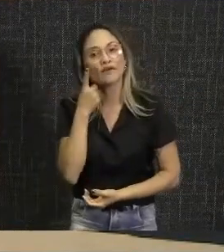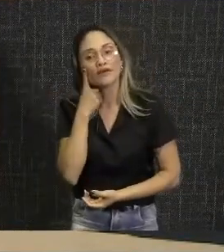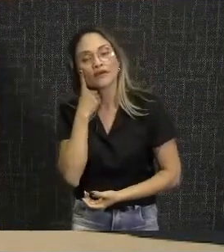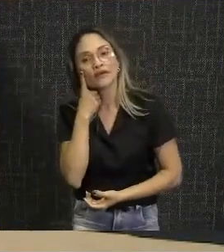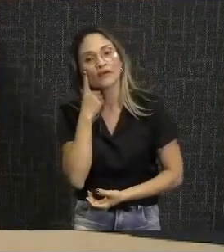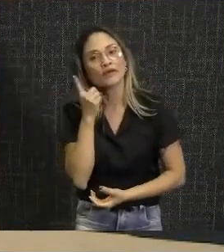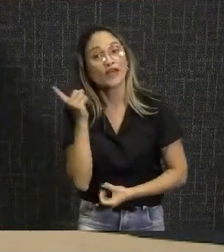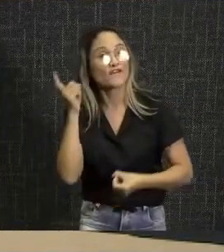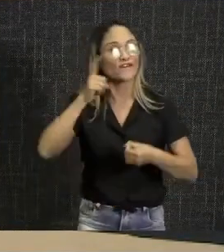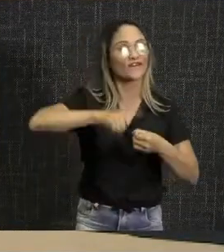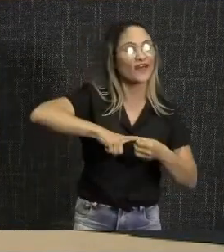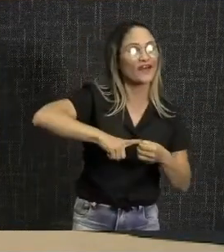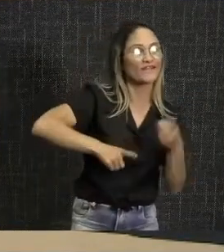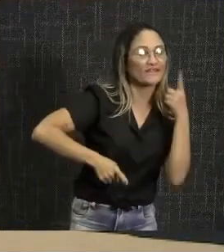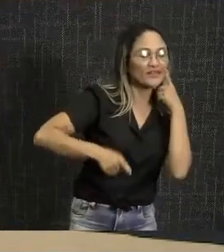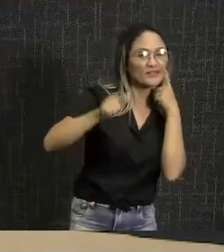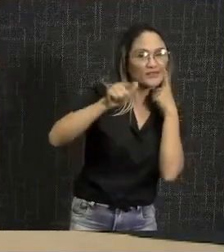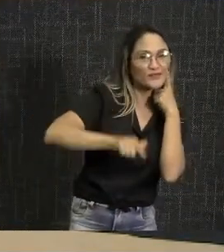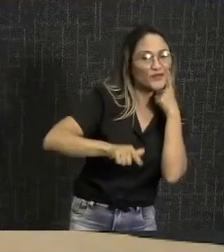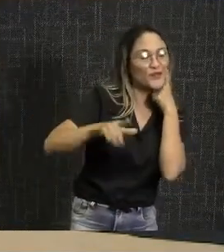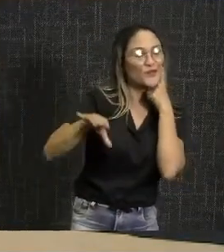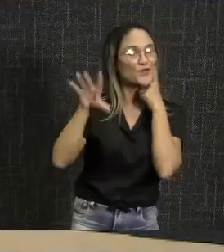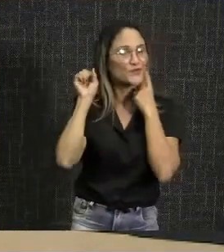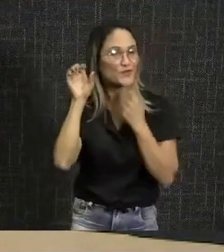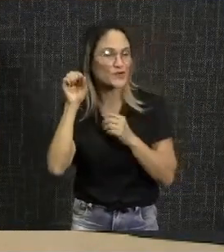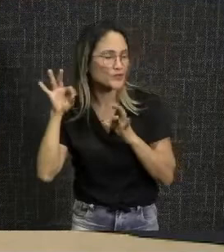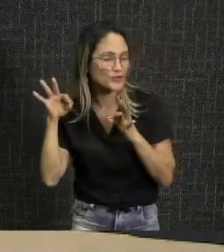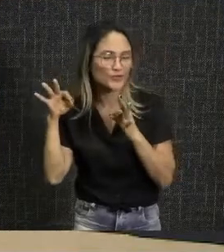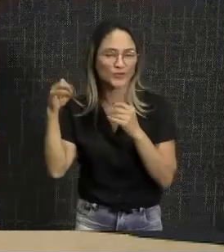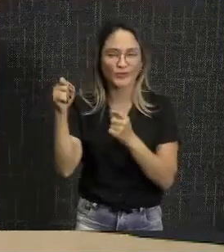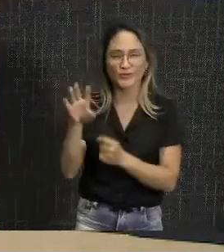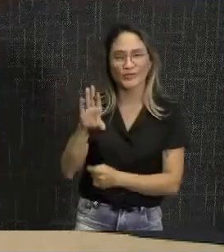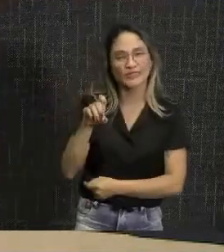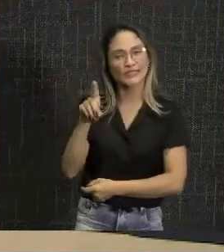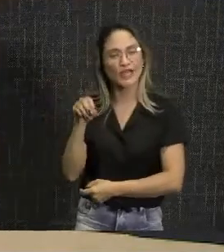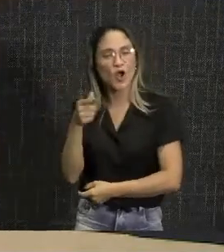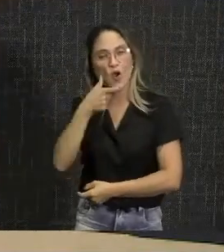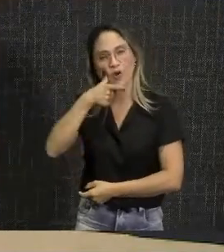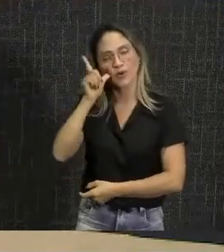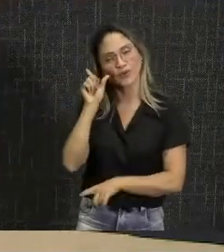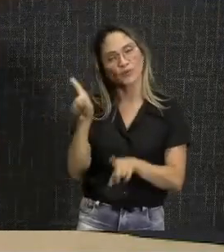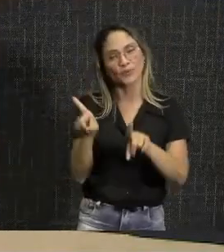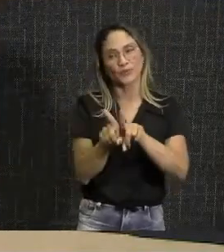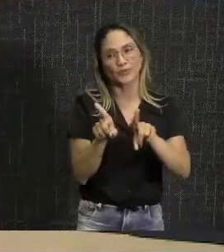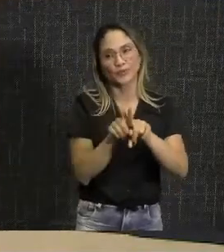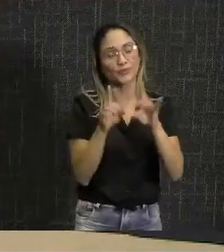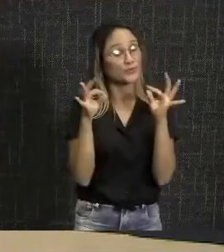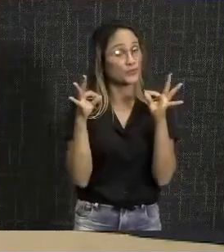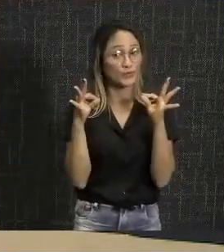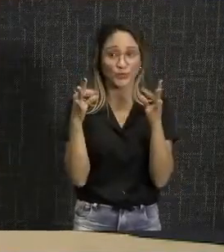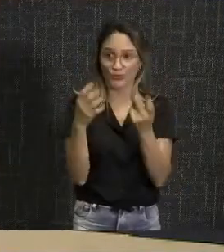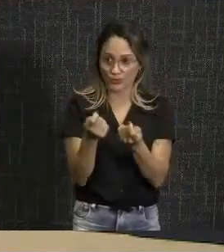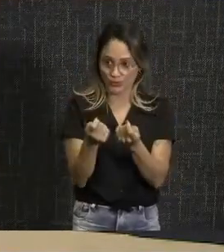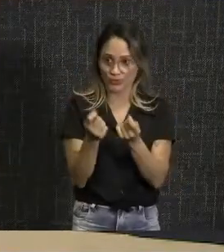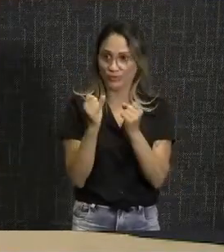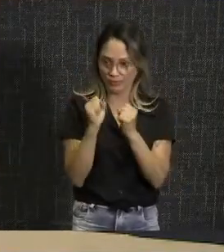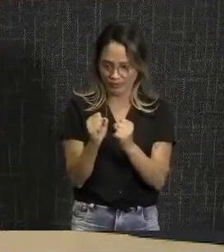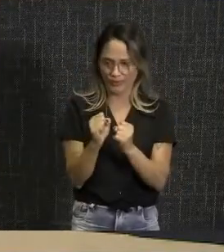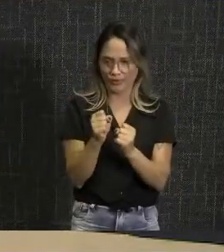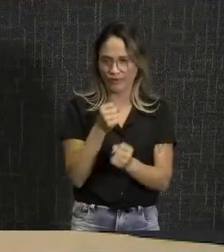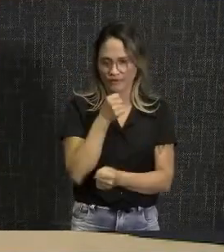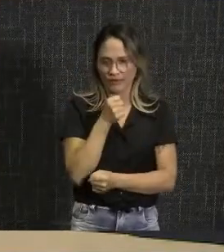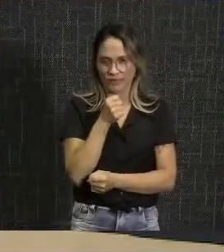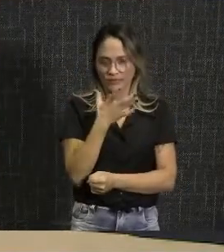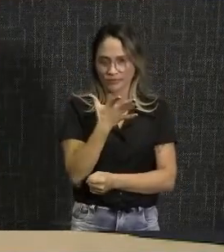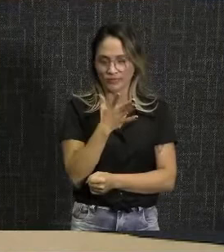ouvir tudo isso que o Luiz falou, que o Rock falou mais cedo, ontem também, né? E tudo isso que... Pode falar no microfone. Todo